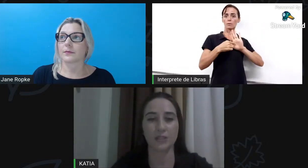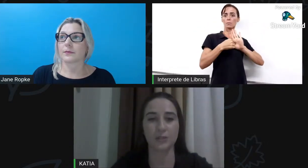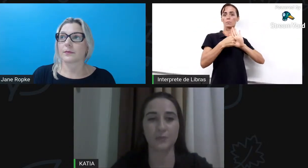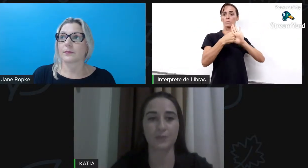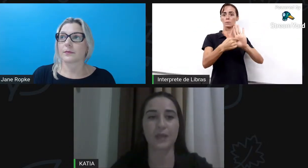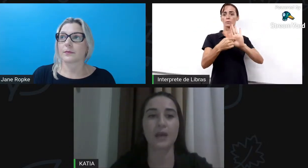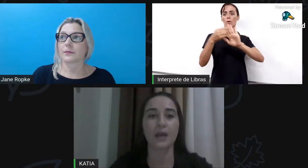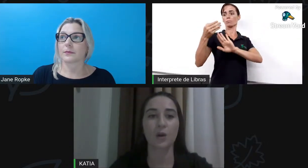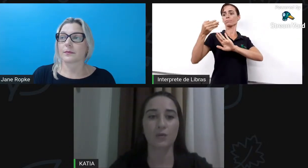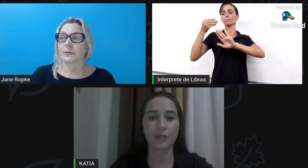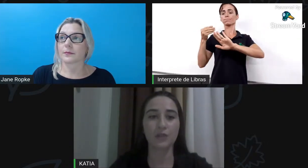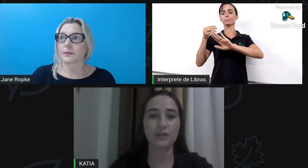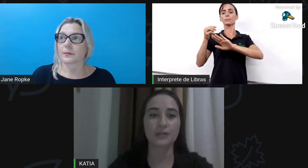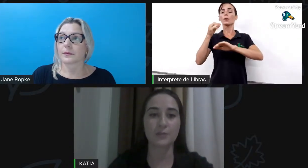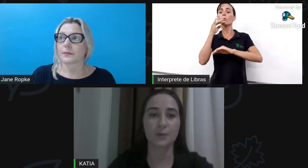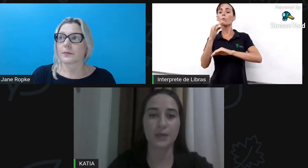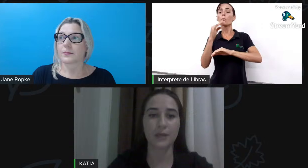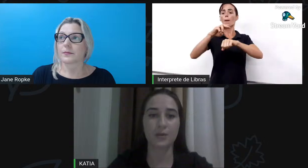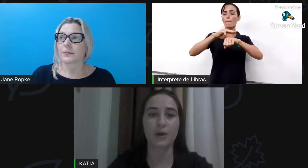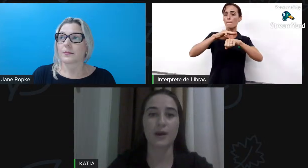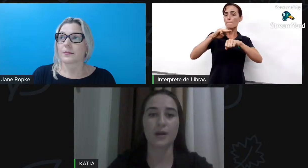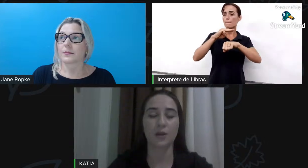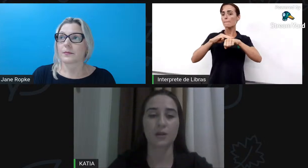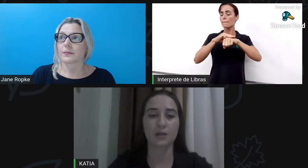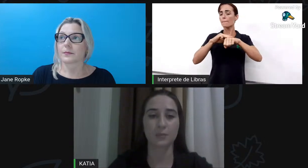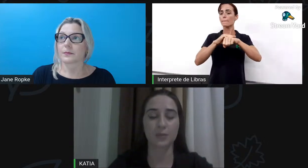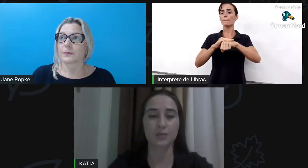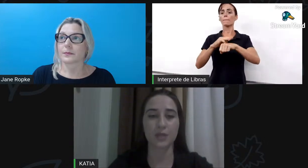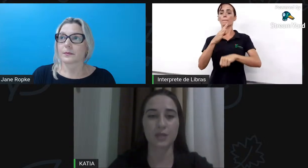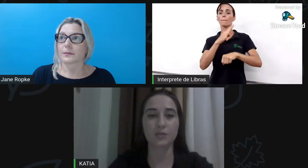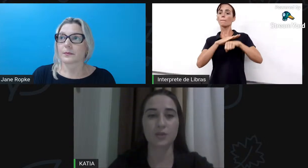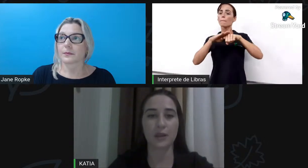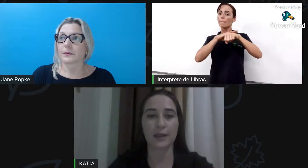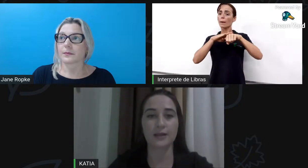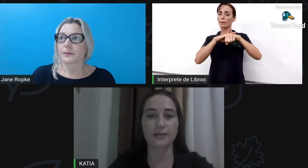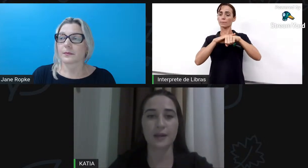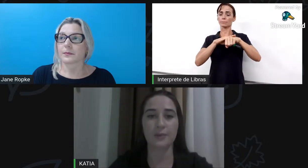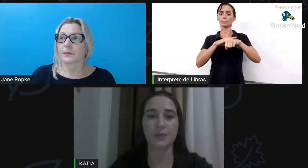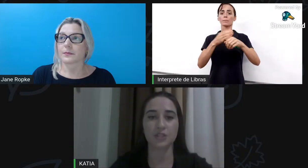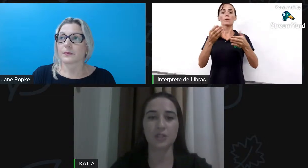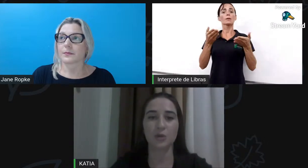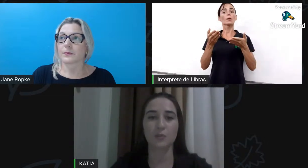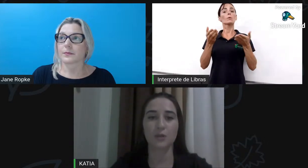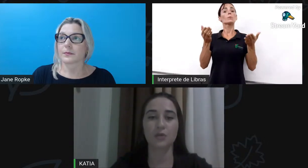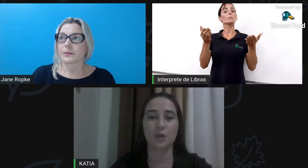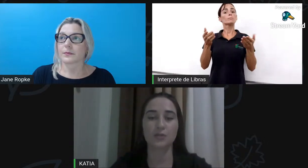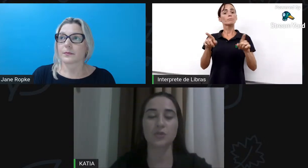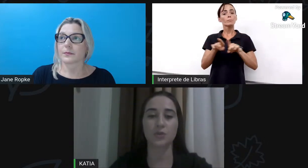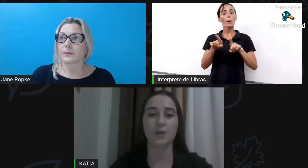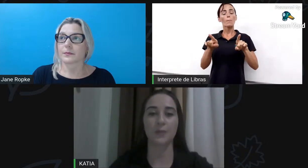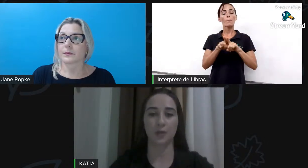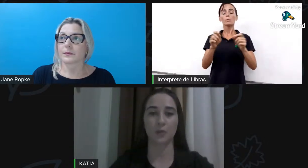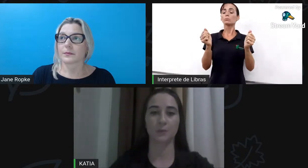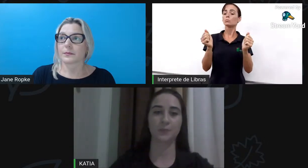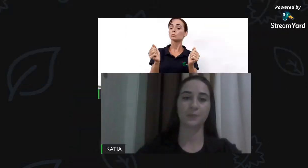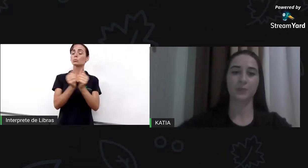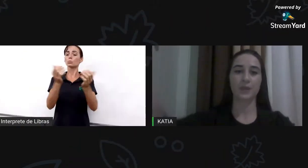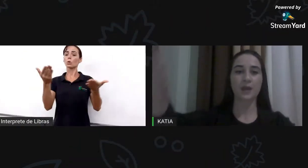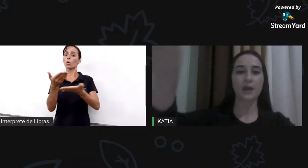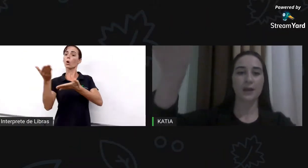com bege. Convido neste momento meus queridos colegas a repetirem comigo nosso